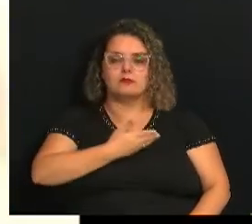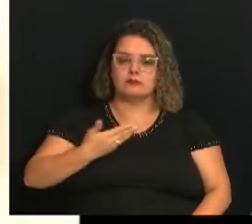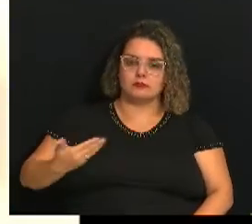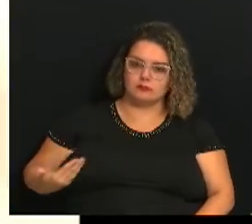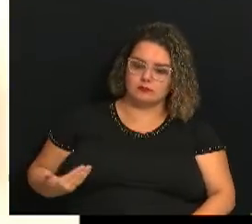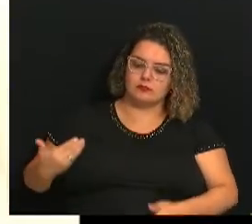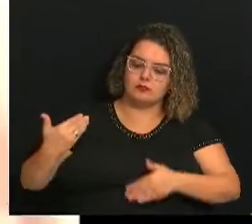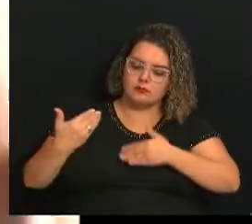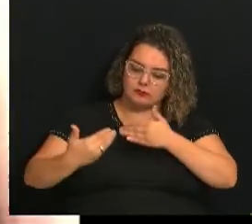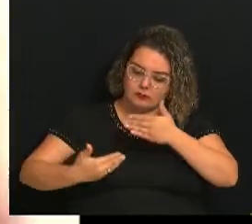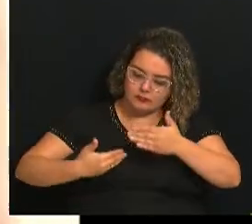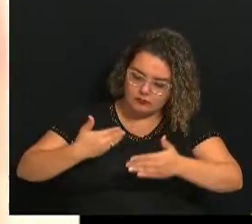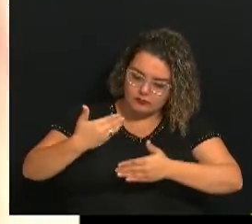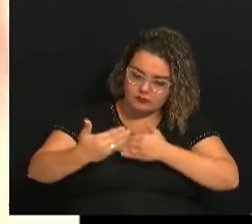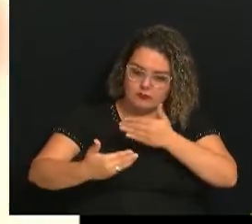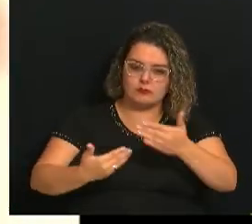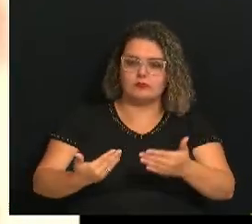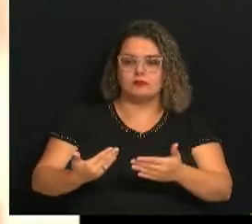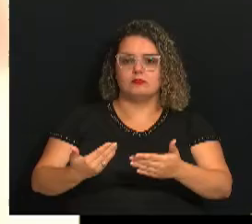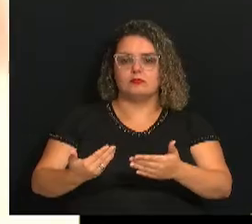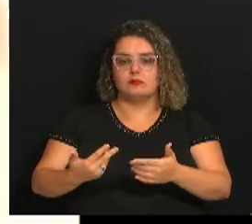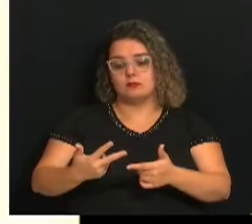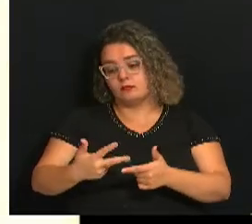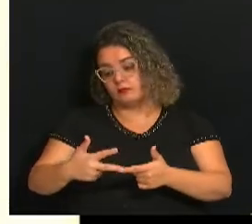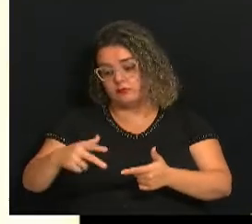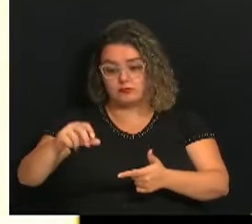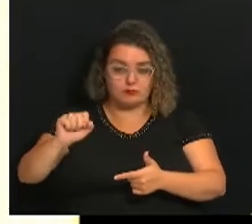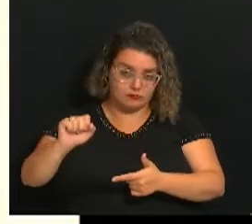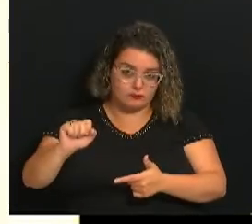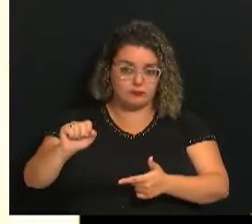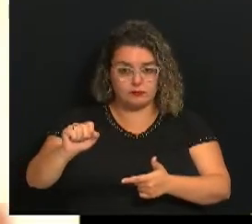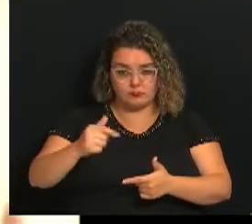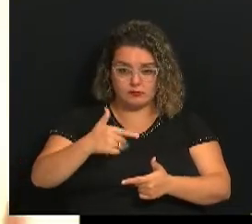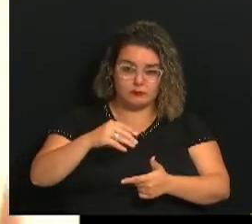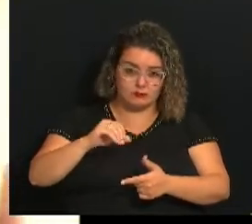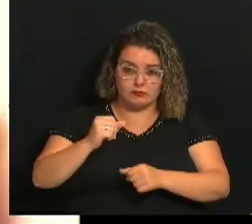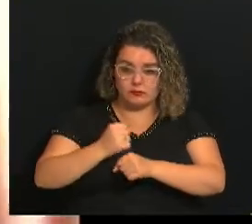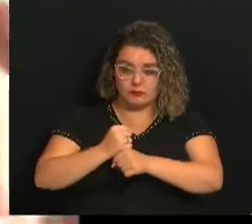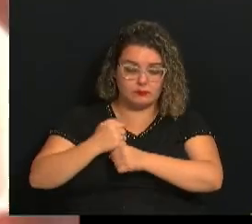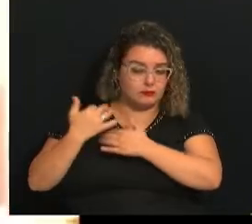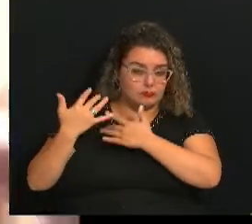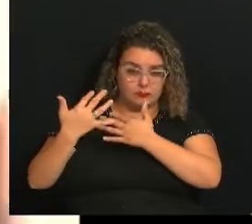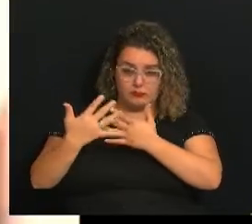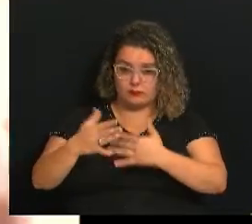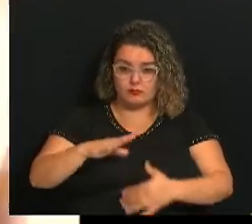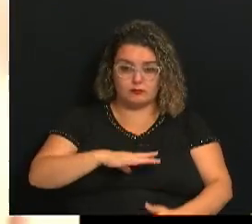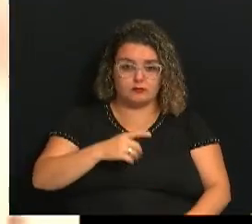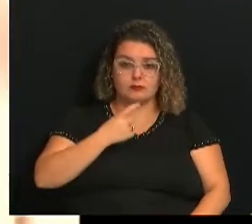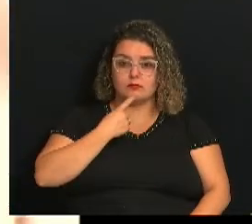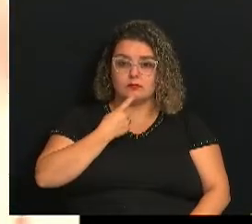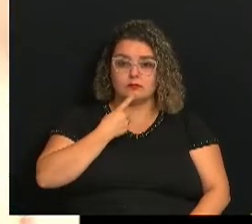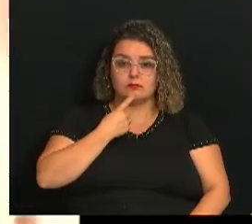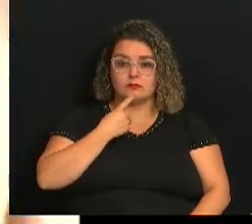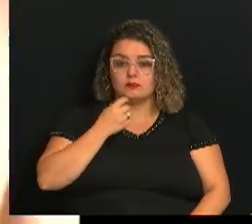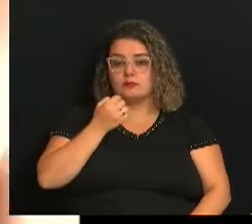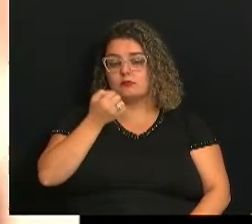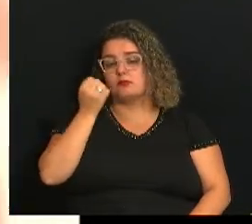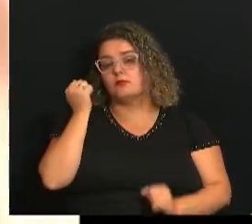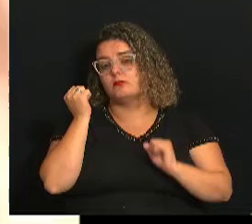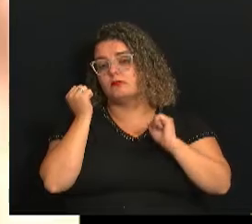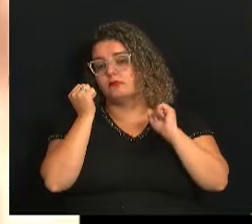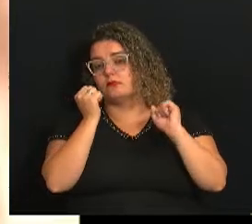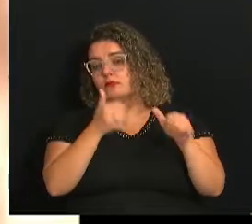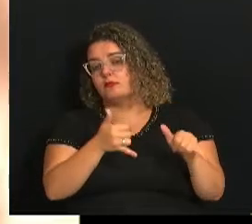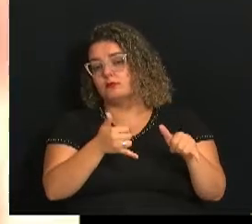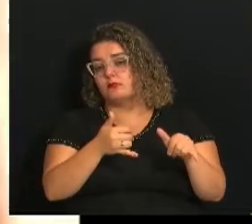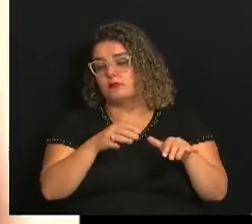sendo vitoriosa nos últimos 20 anos em Campinas, que é o abandono do